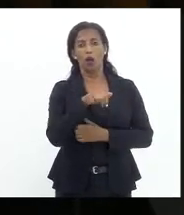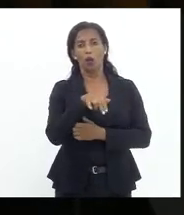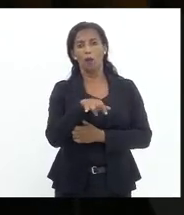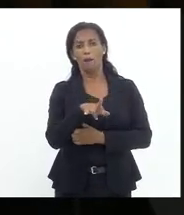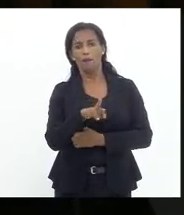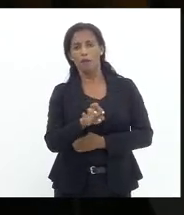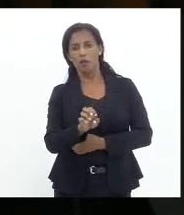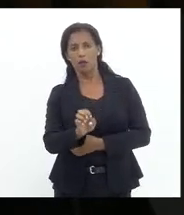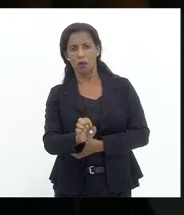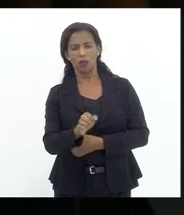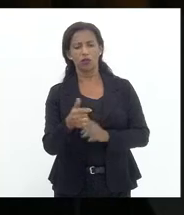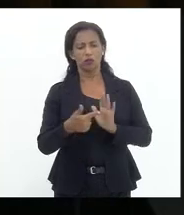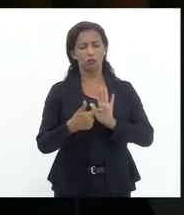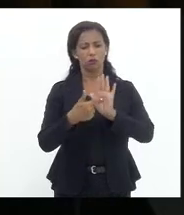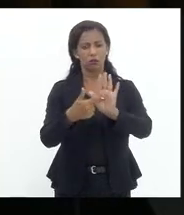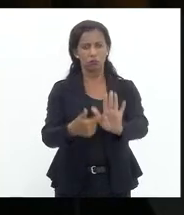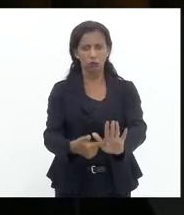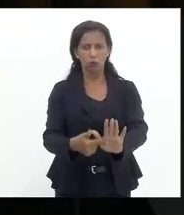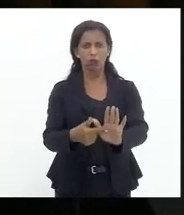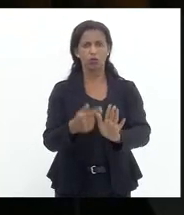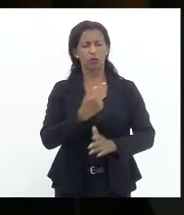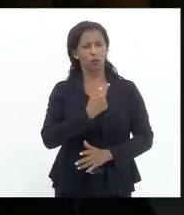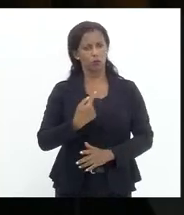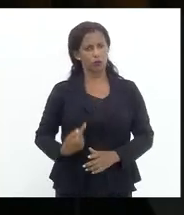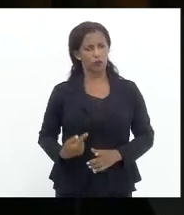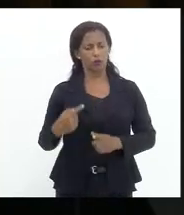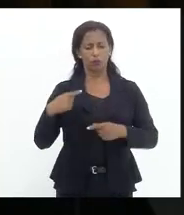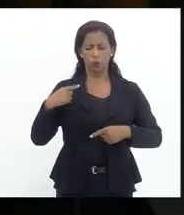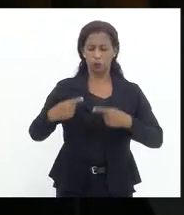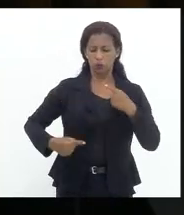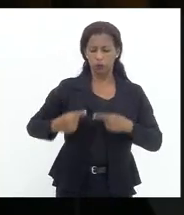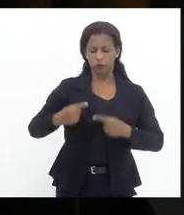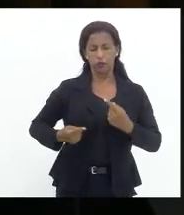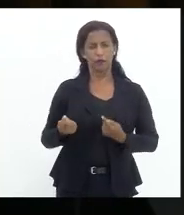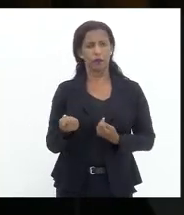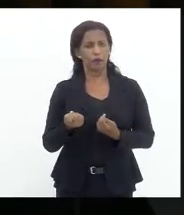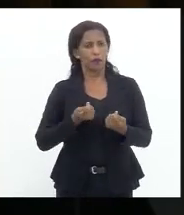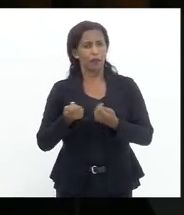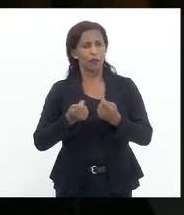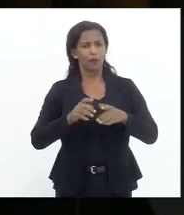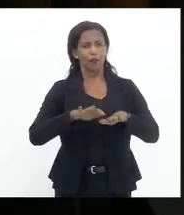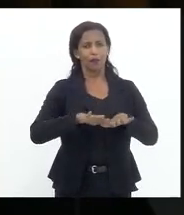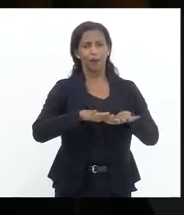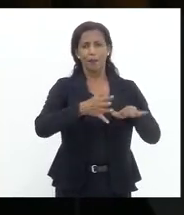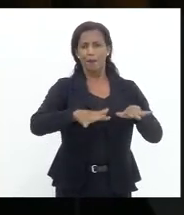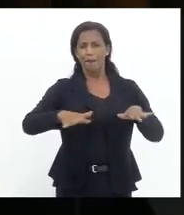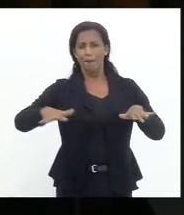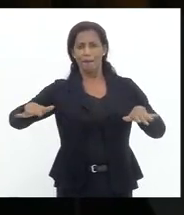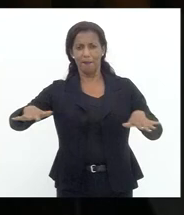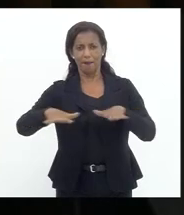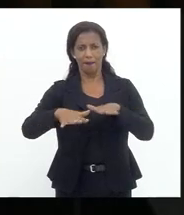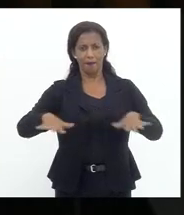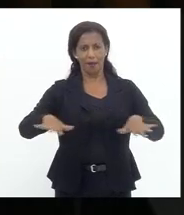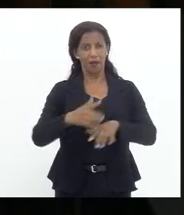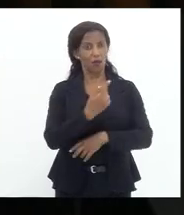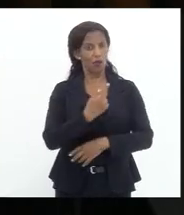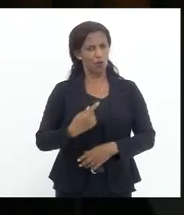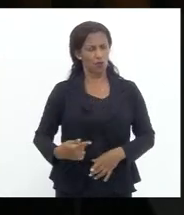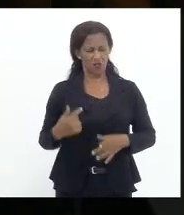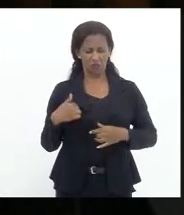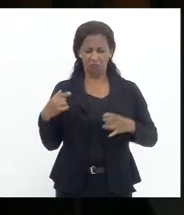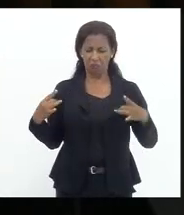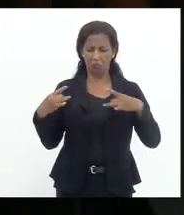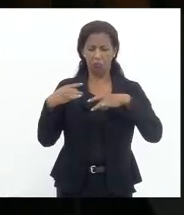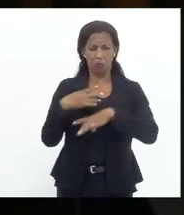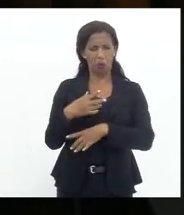apresentaram ao governador do Estado essa política da economia do mar. O governador Cláudio Castro